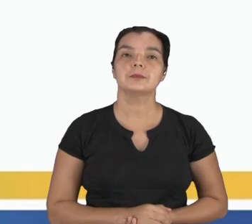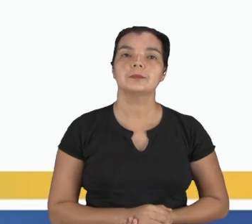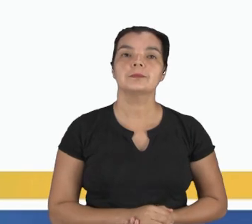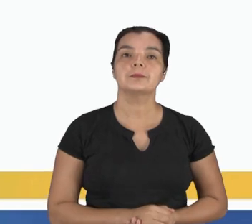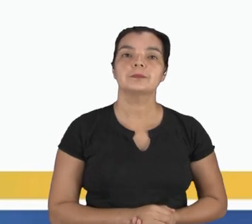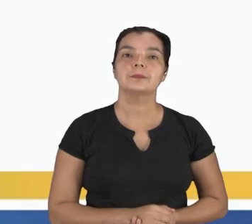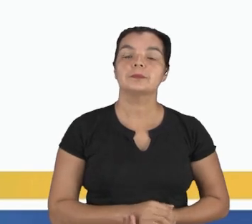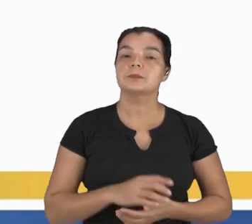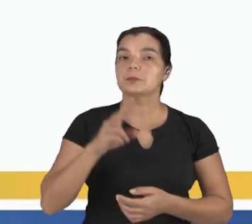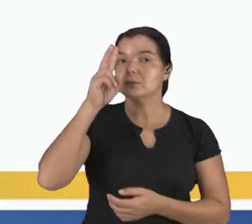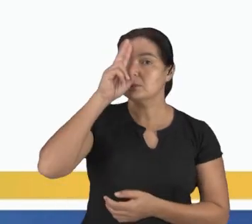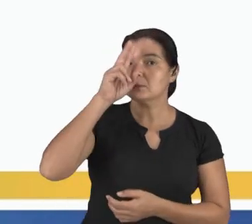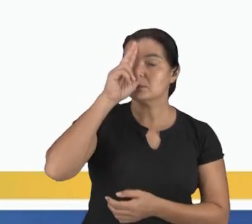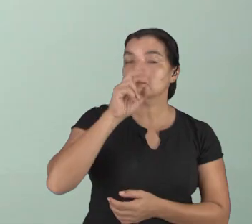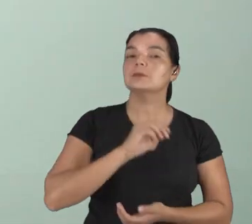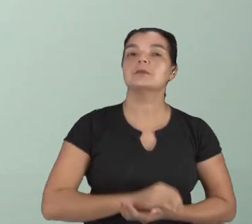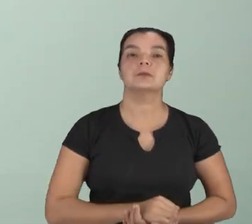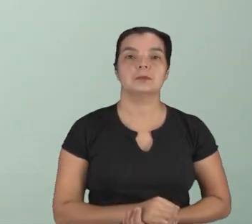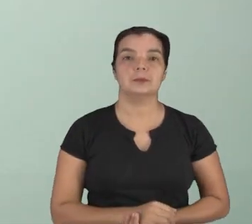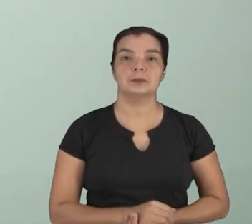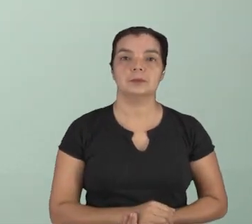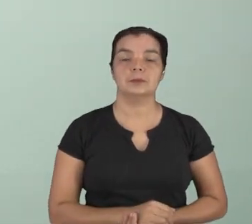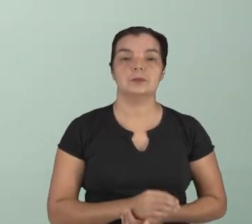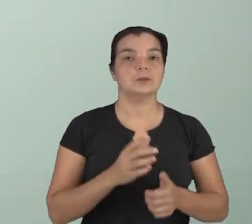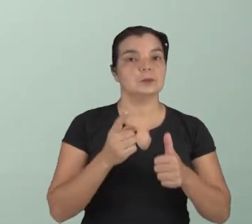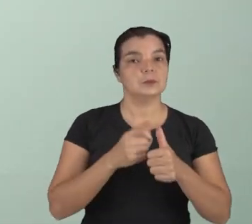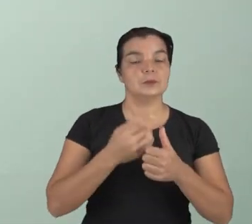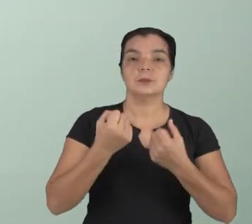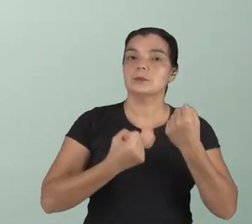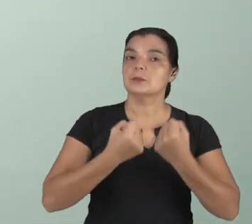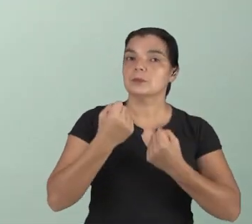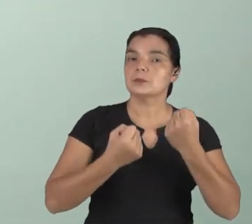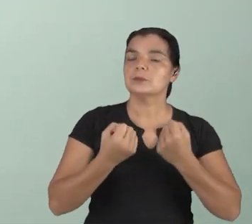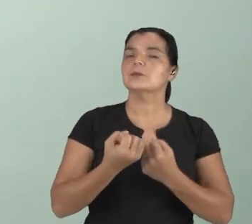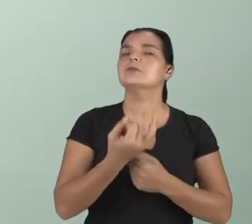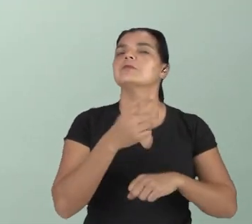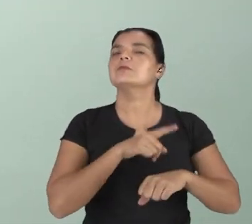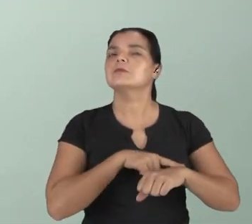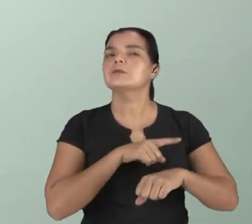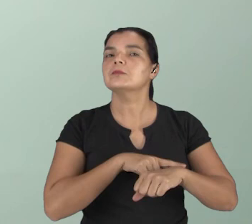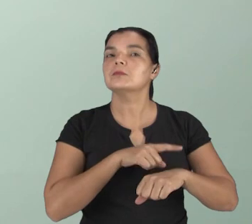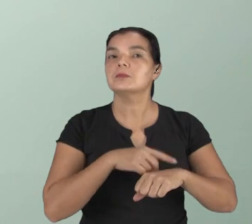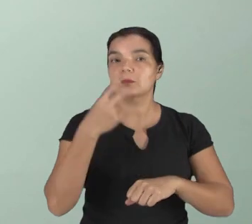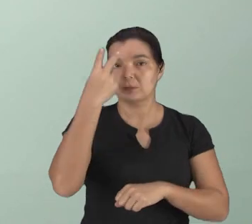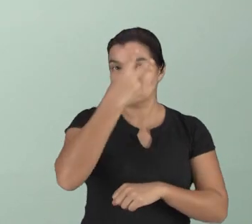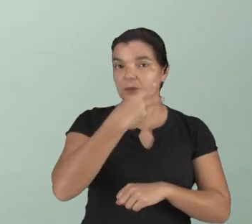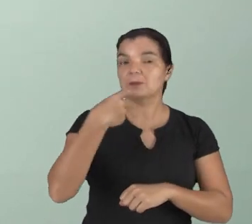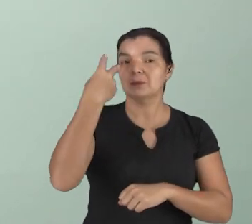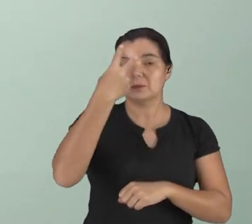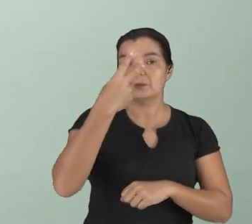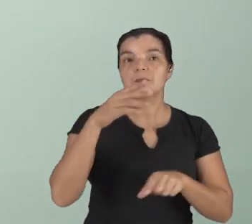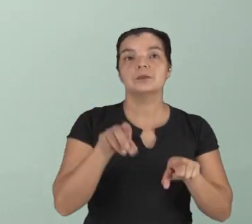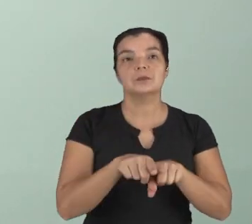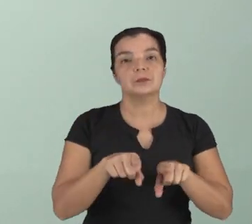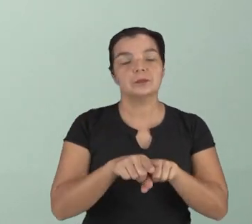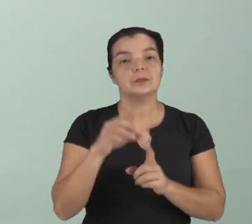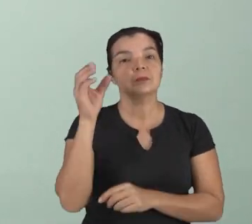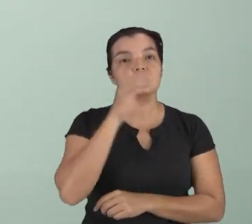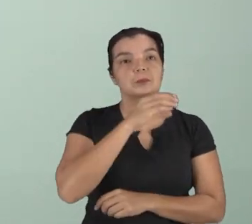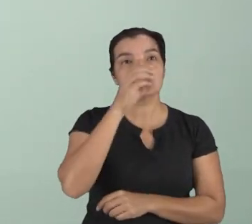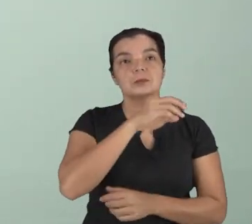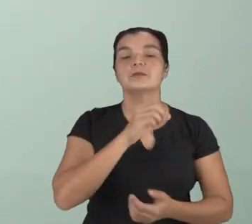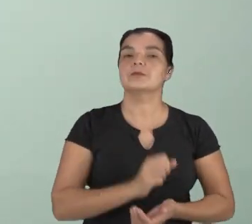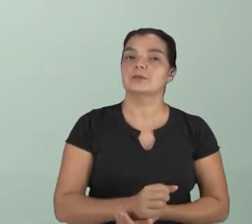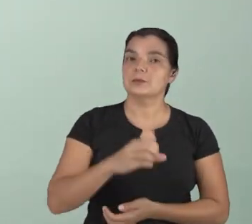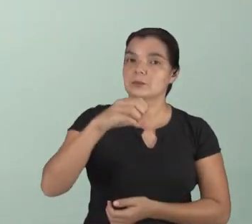E. Mas lembrando, o primeiro automóvel ele gastou quanto tempo? 2 horas, né? Então a velocidade dele era